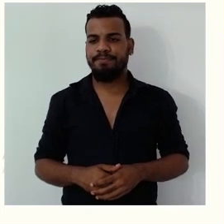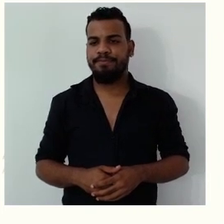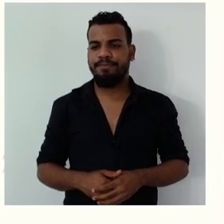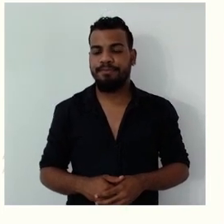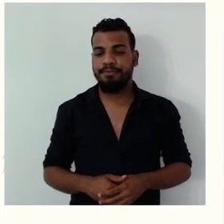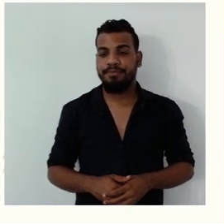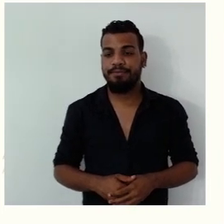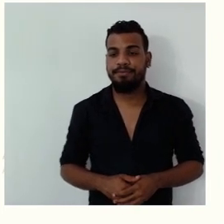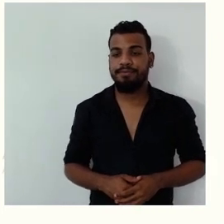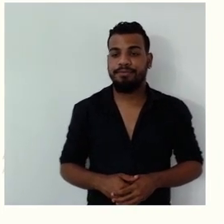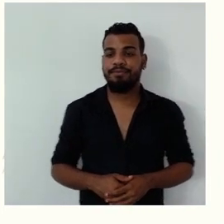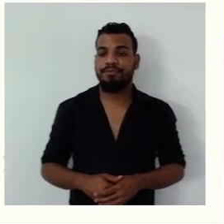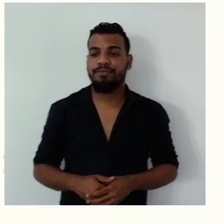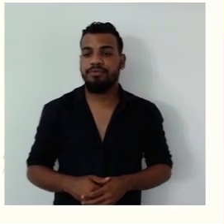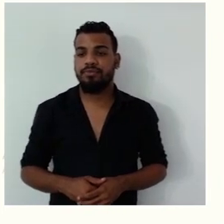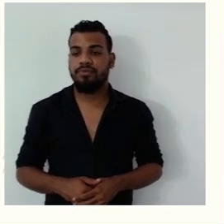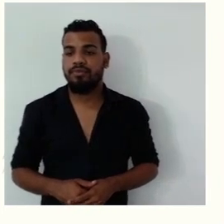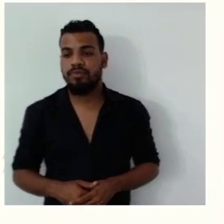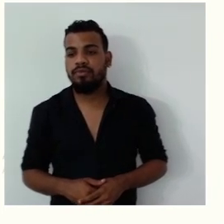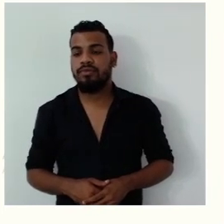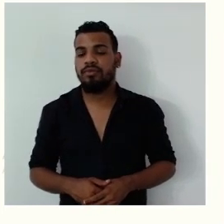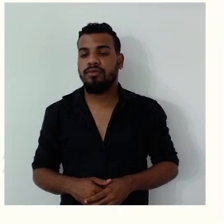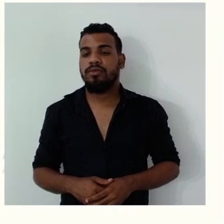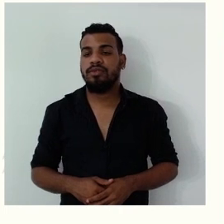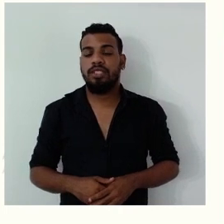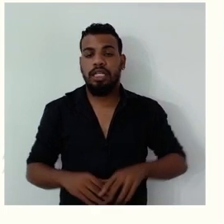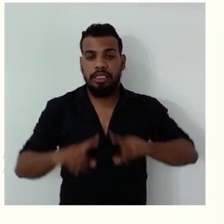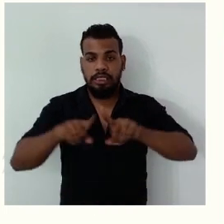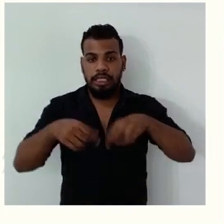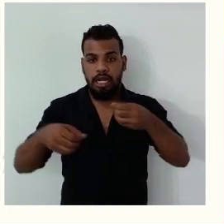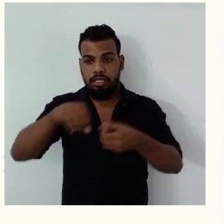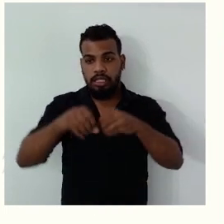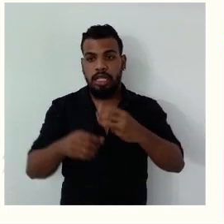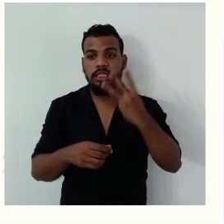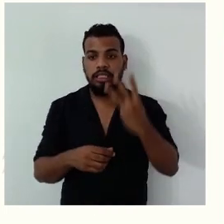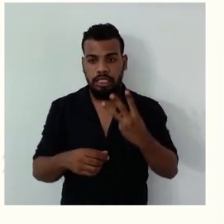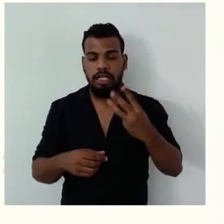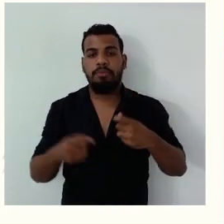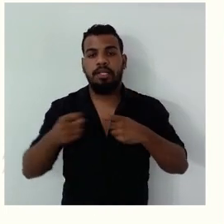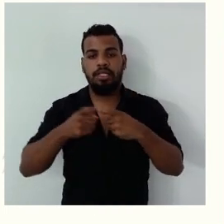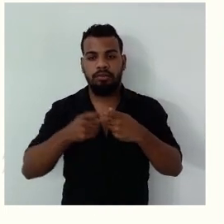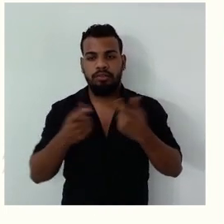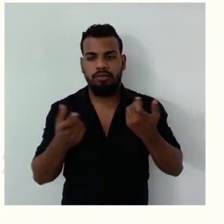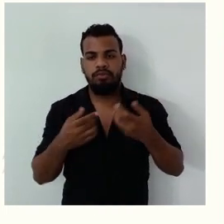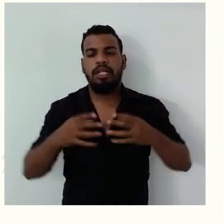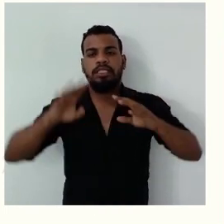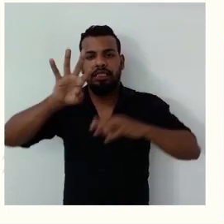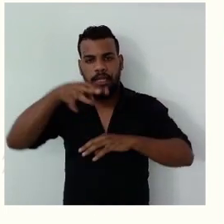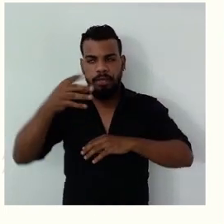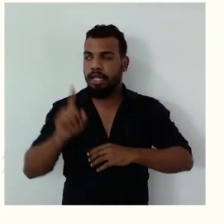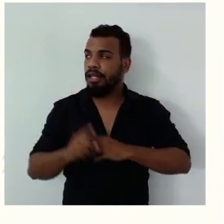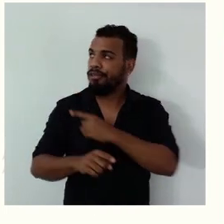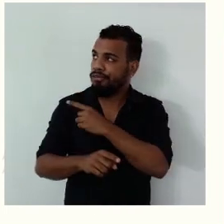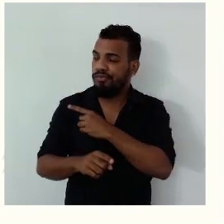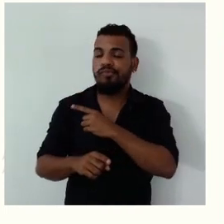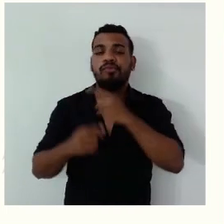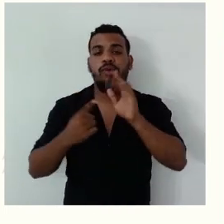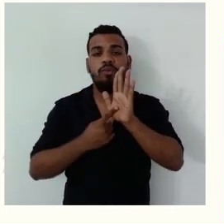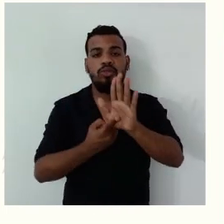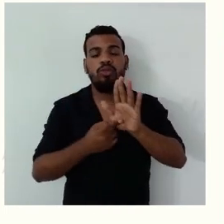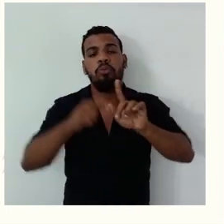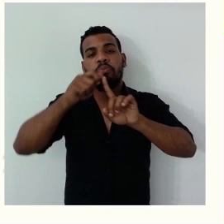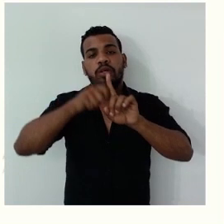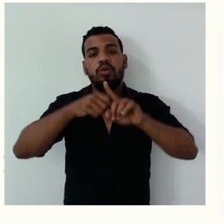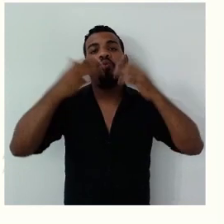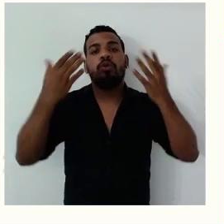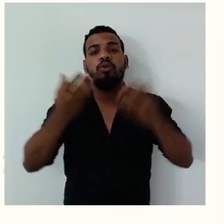o seguinte. 3 laboratórios produzem certo medicamento. A tabela abaixo mostra, para um certo mês, o